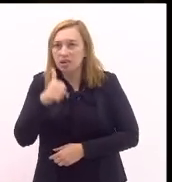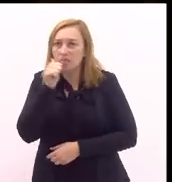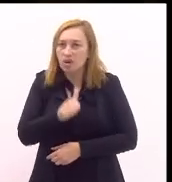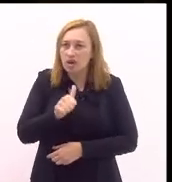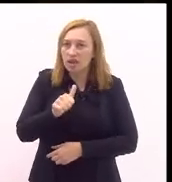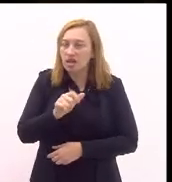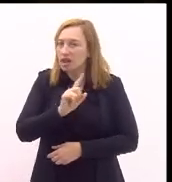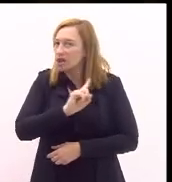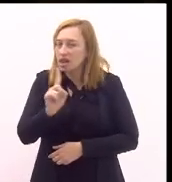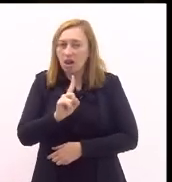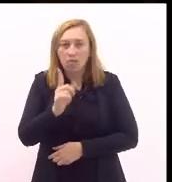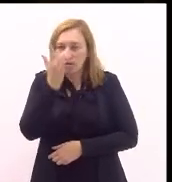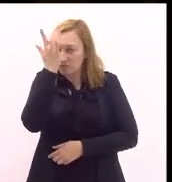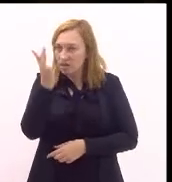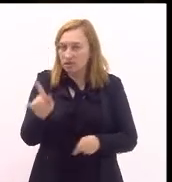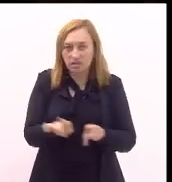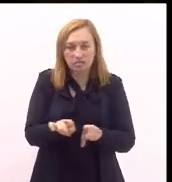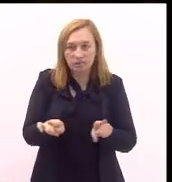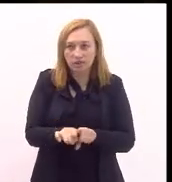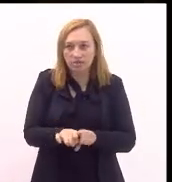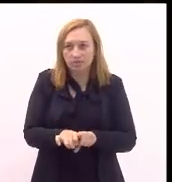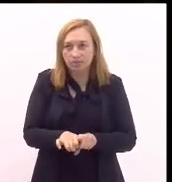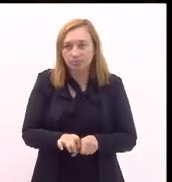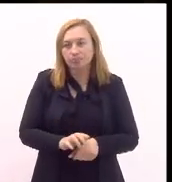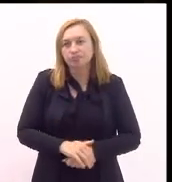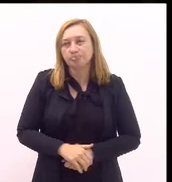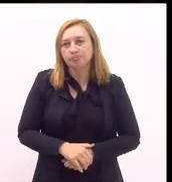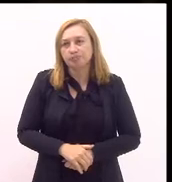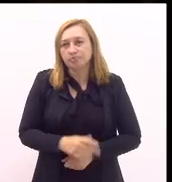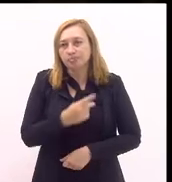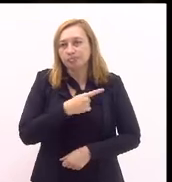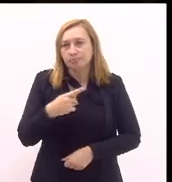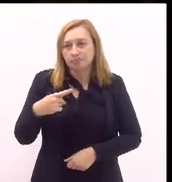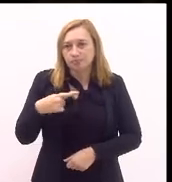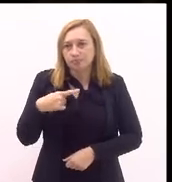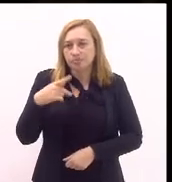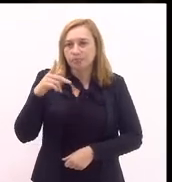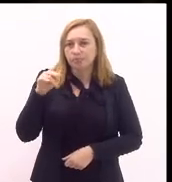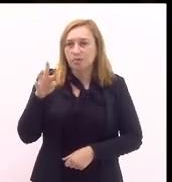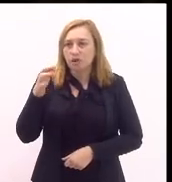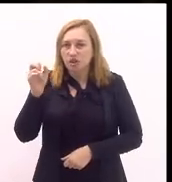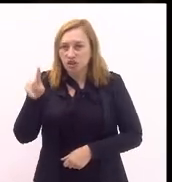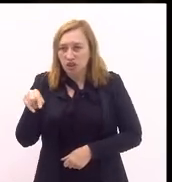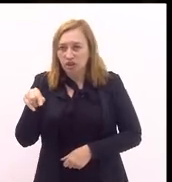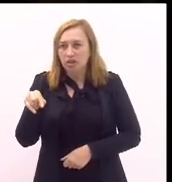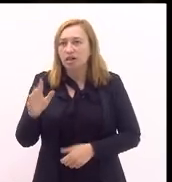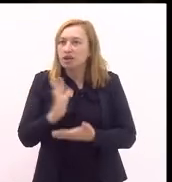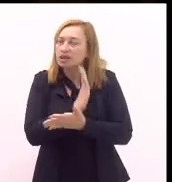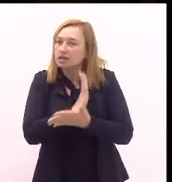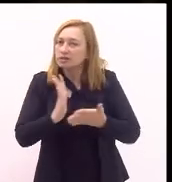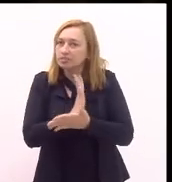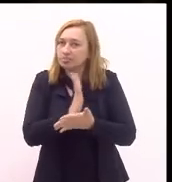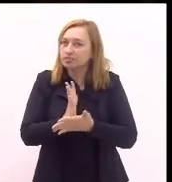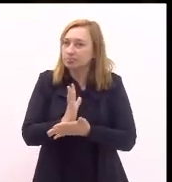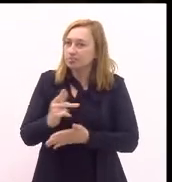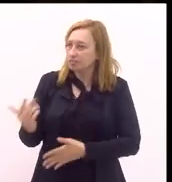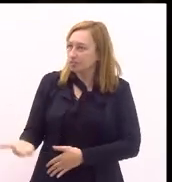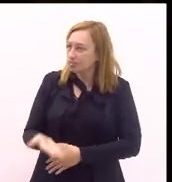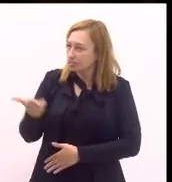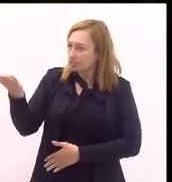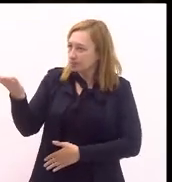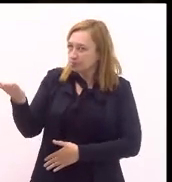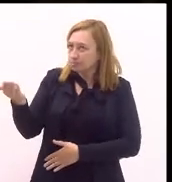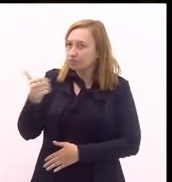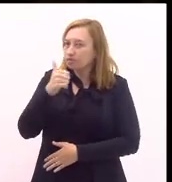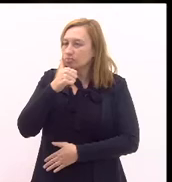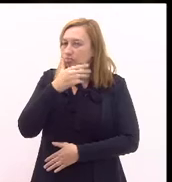isso não foi fácil também o pastor Babalorixá às vezes os senhores são homens de